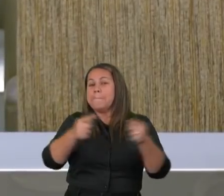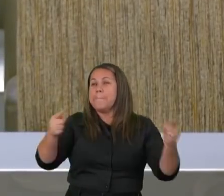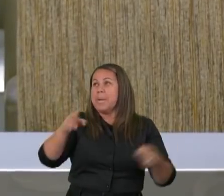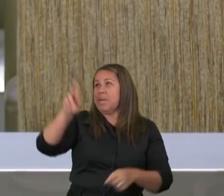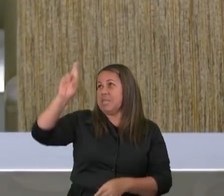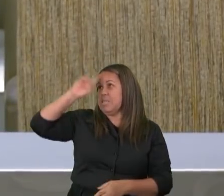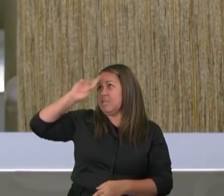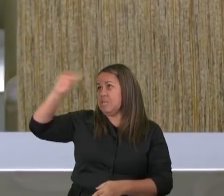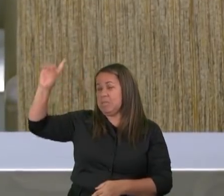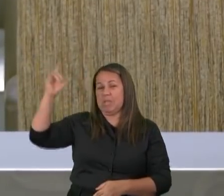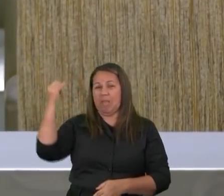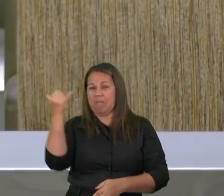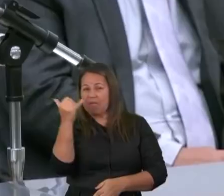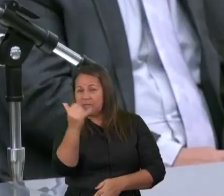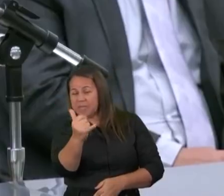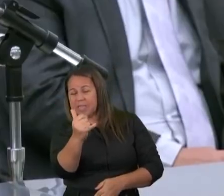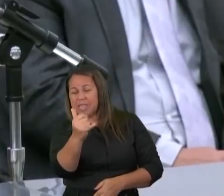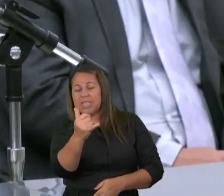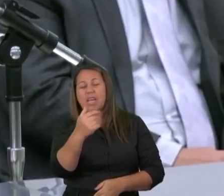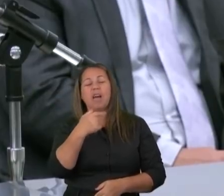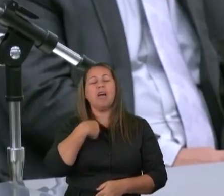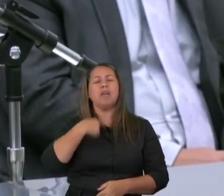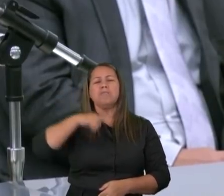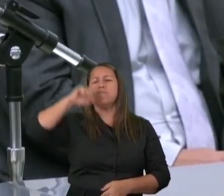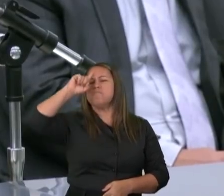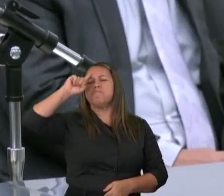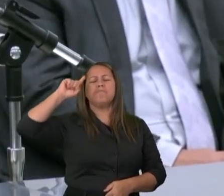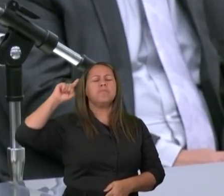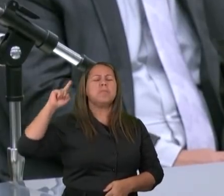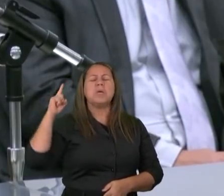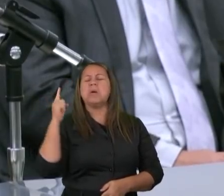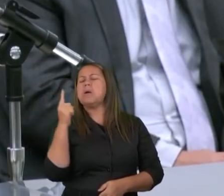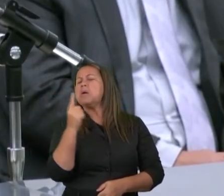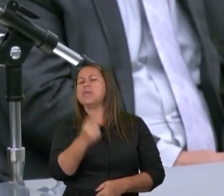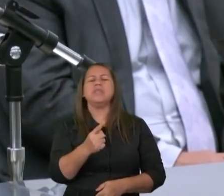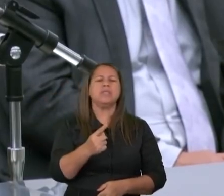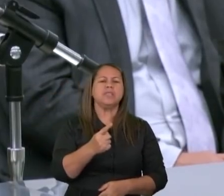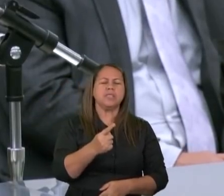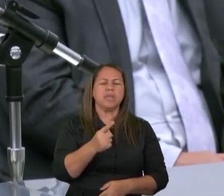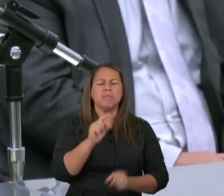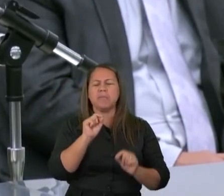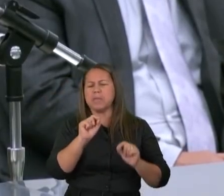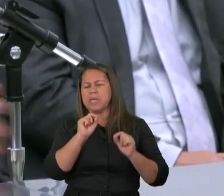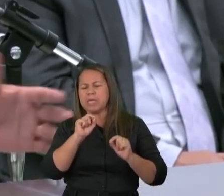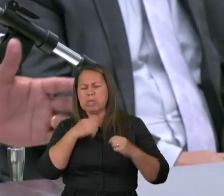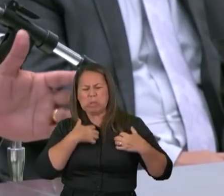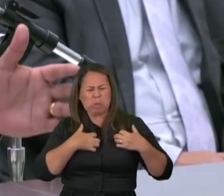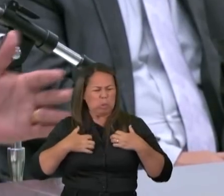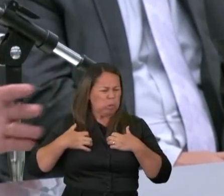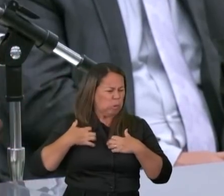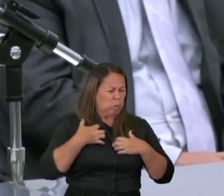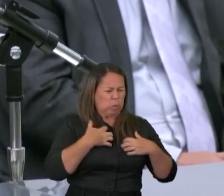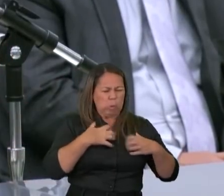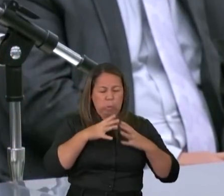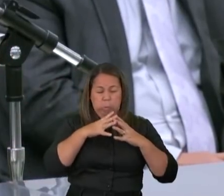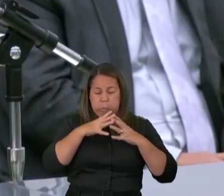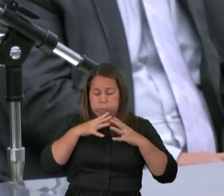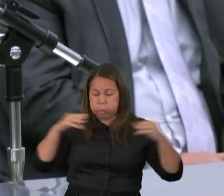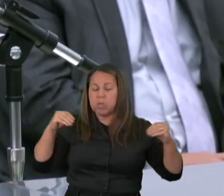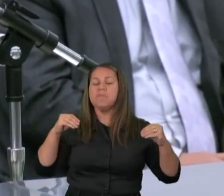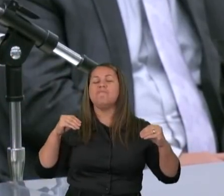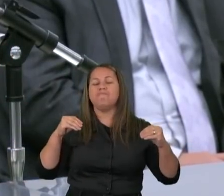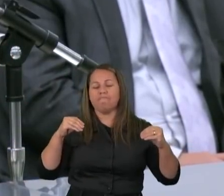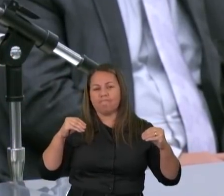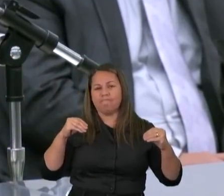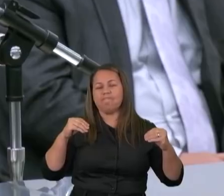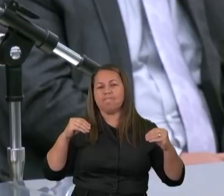diz o Senhor: eu vou dar ordem à terra para que ela se abra e a água